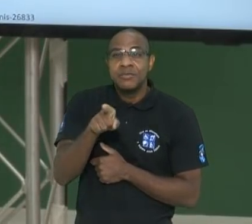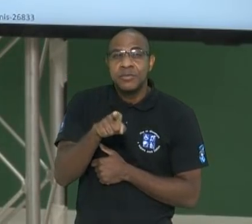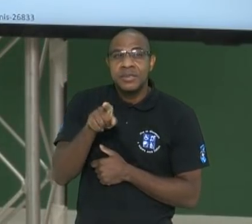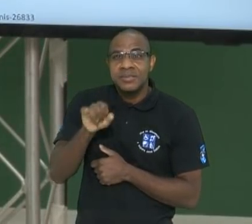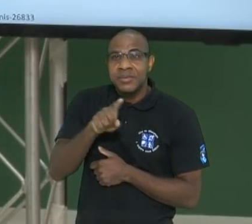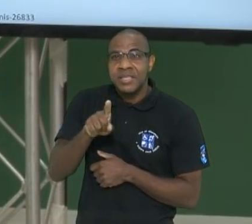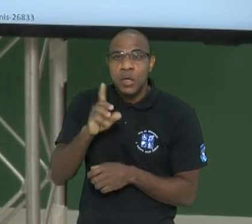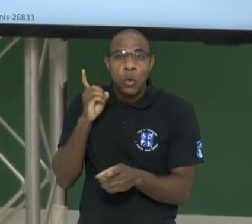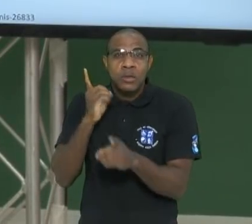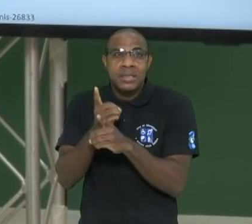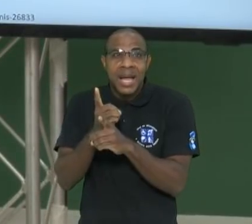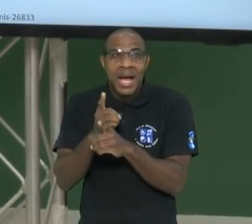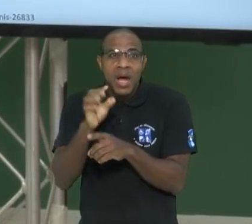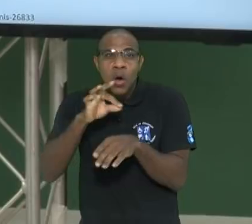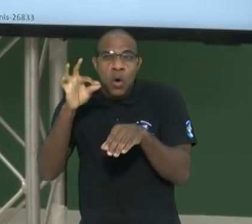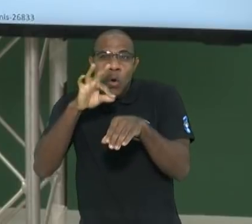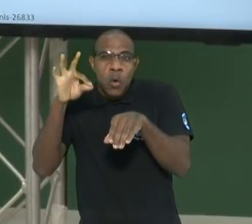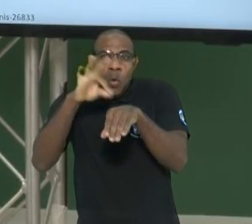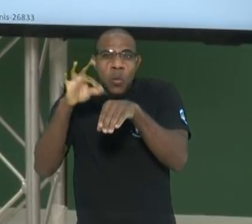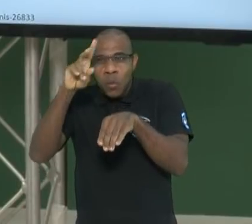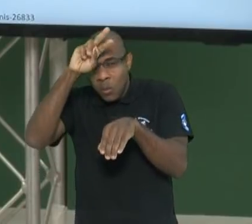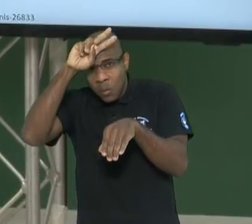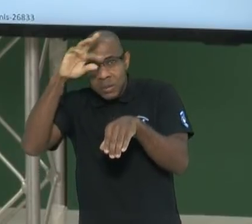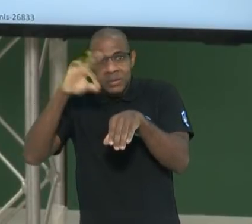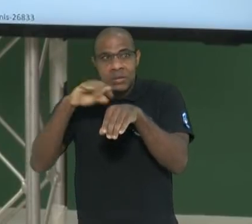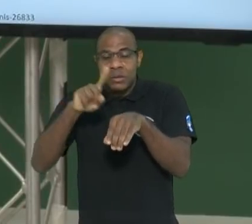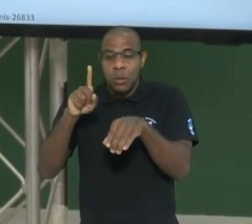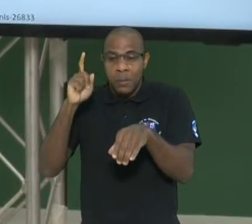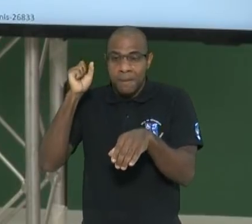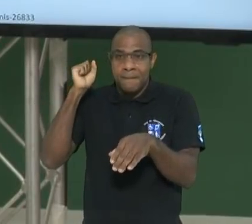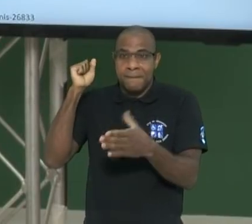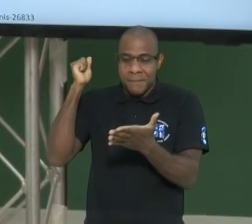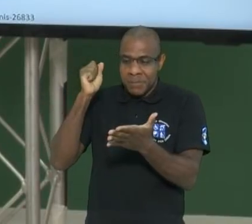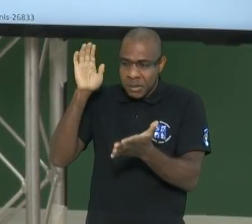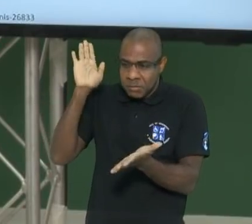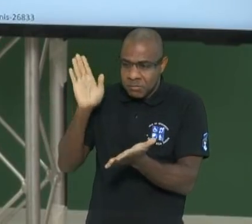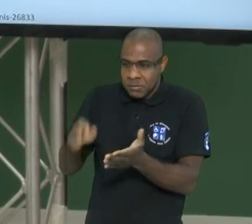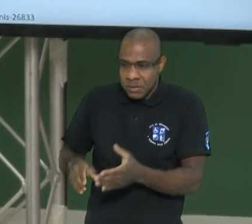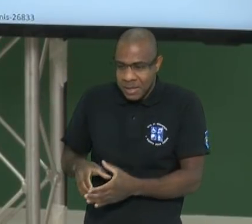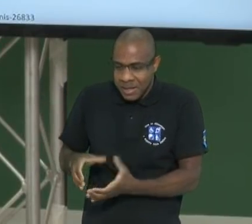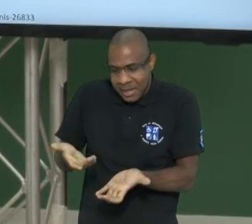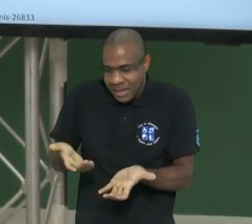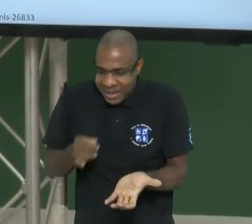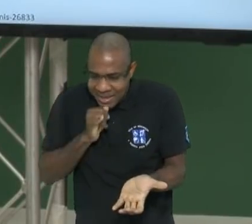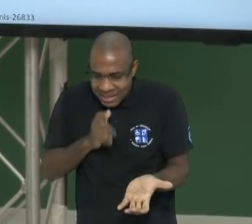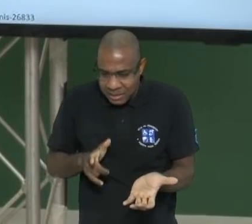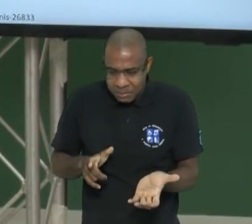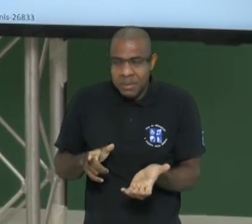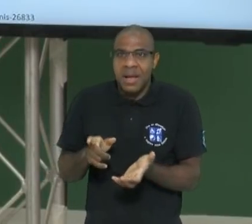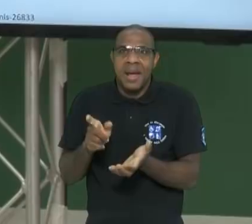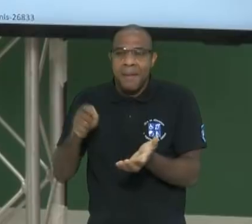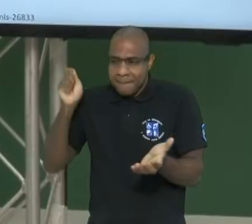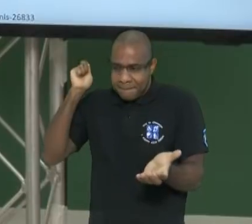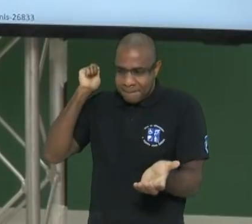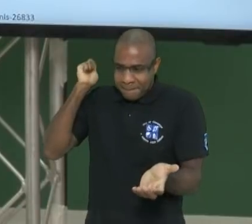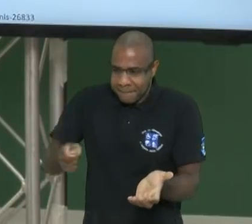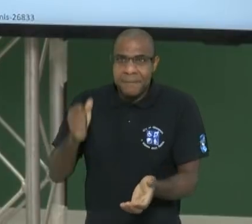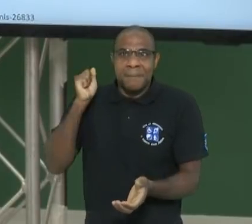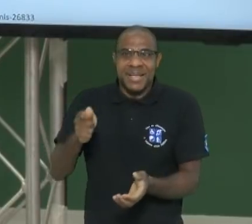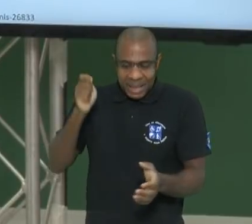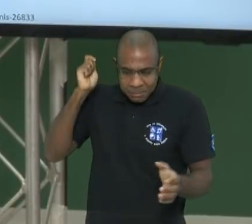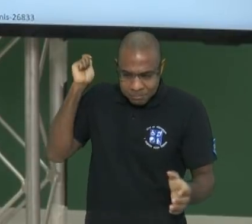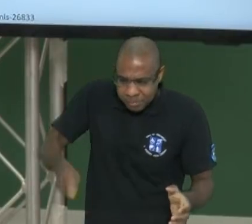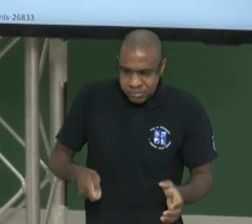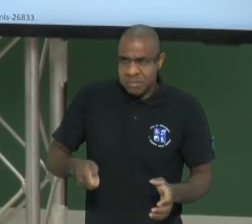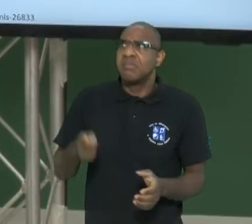encontrar esse inseto, você não matar. Você coletar ele com um saquinho, com um potinho, protege a sua mão